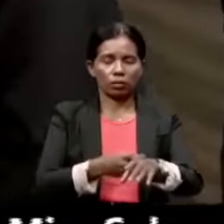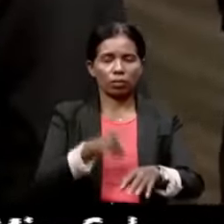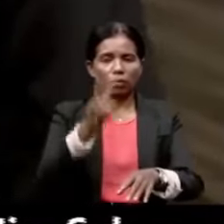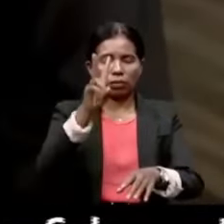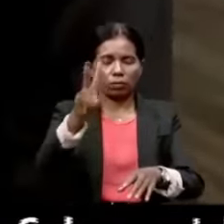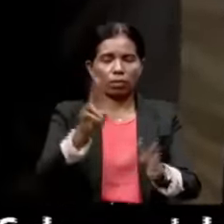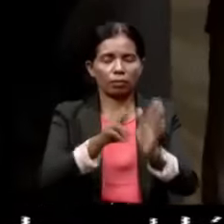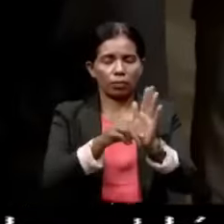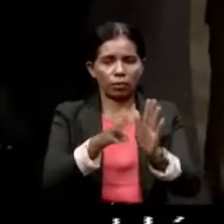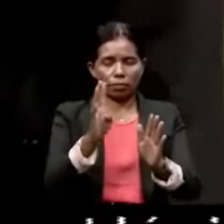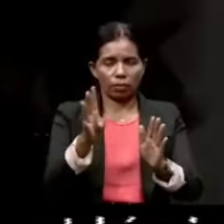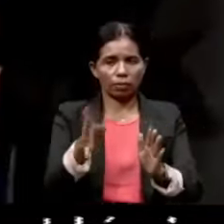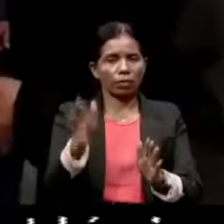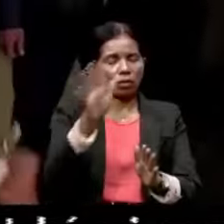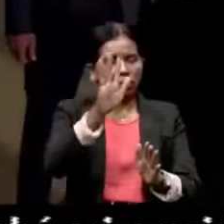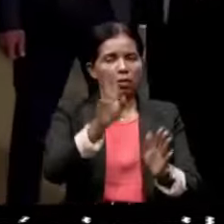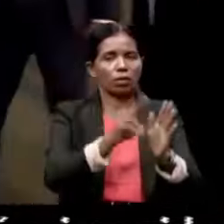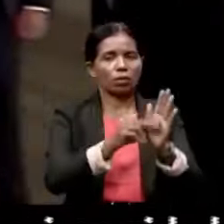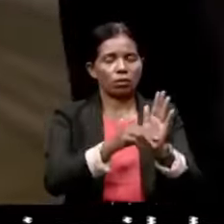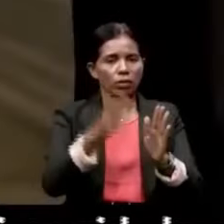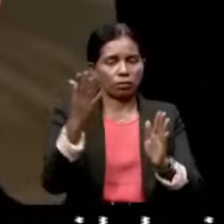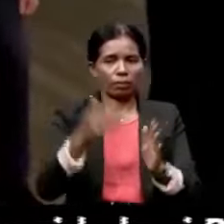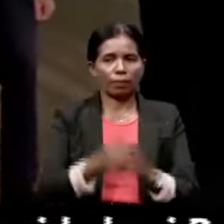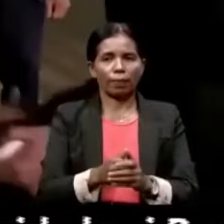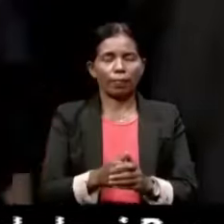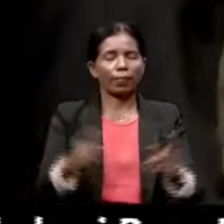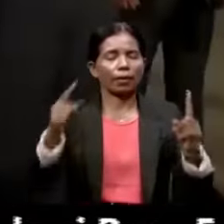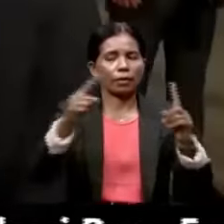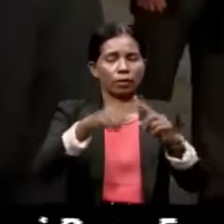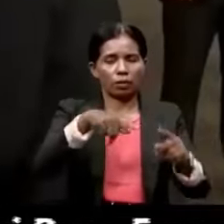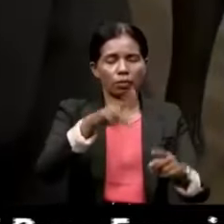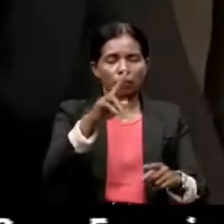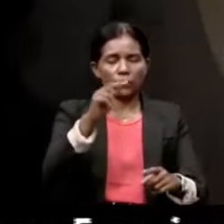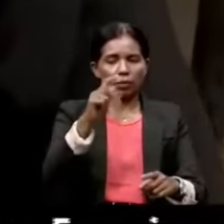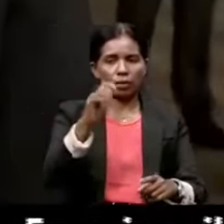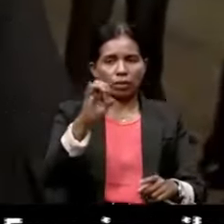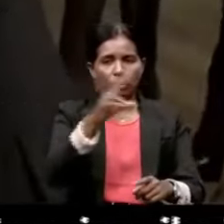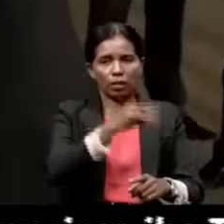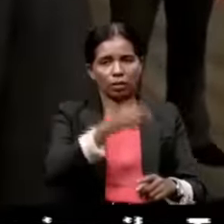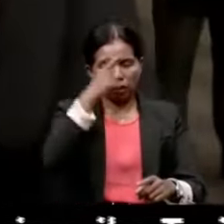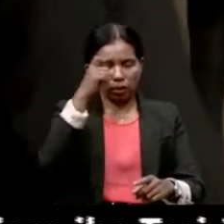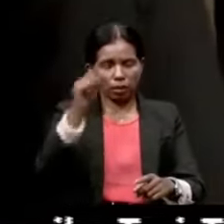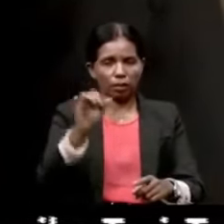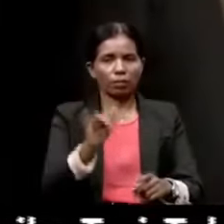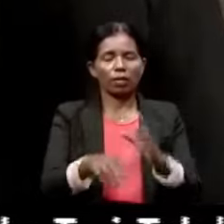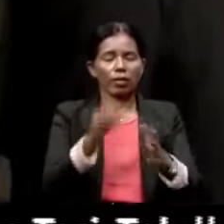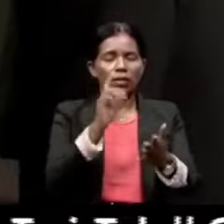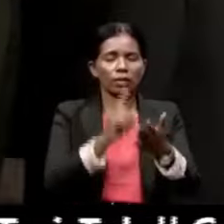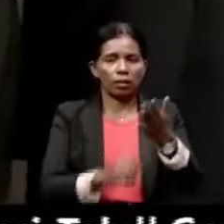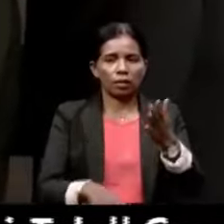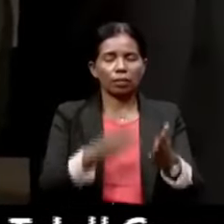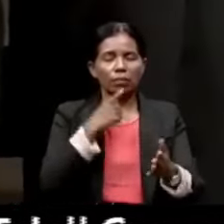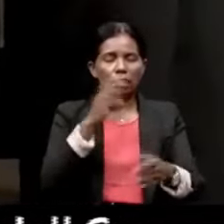liu minuto hat nulu resin lima horas lokal. Antes to Putin elogia Pyongyang tamba rezeita saída makanaran